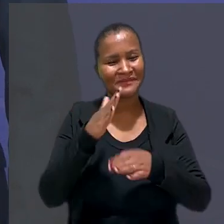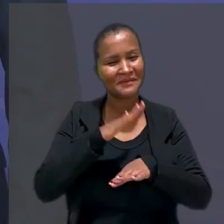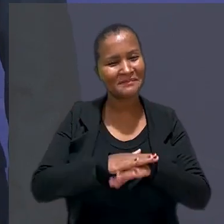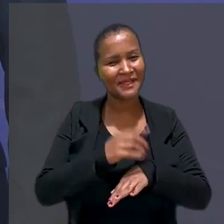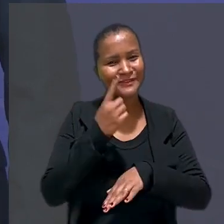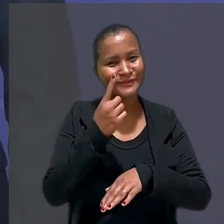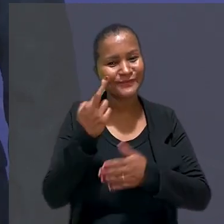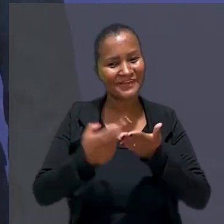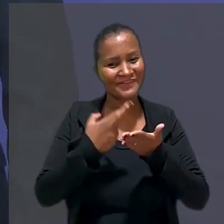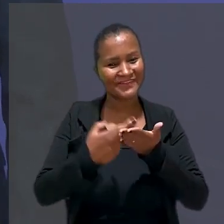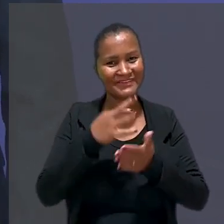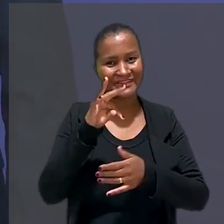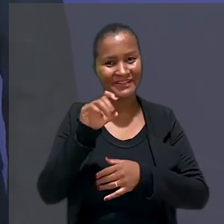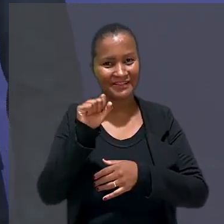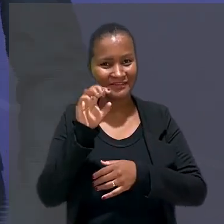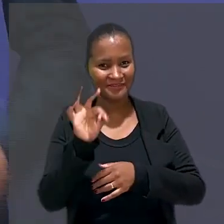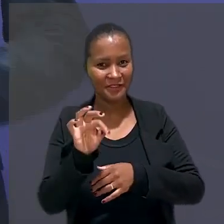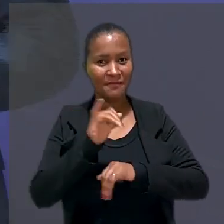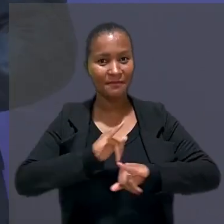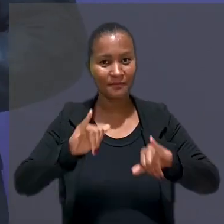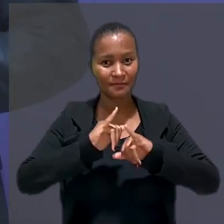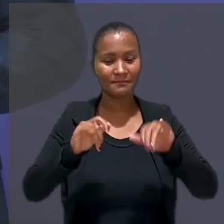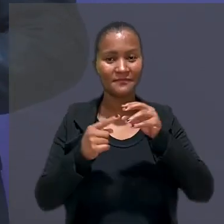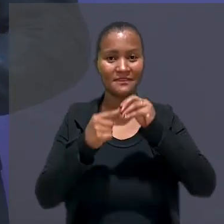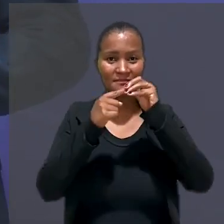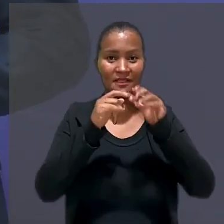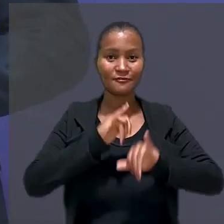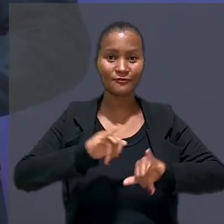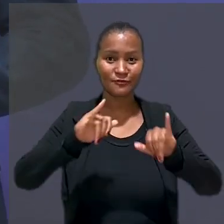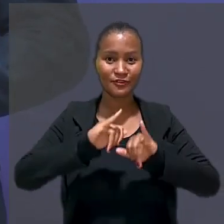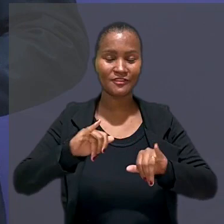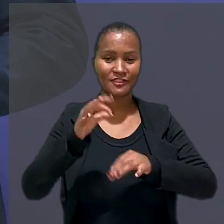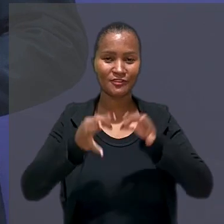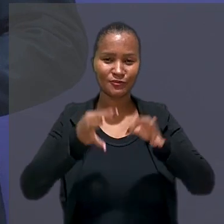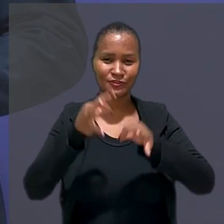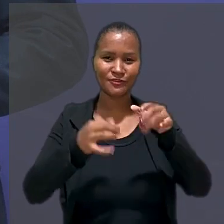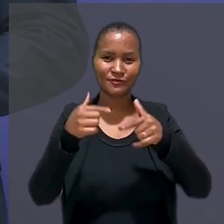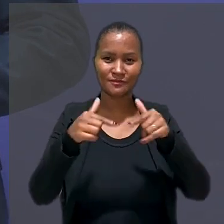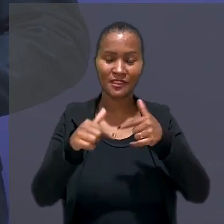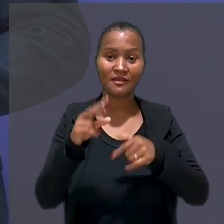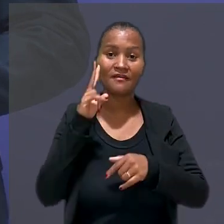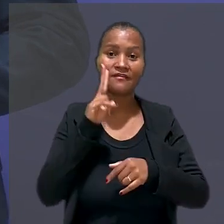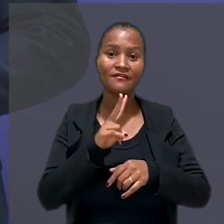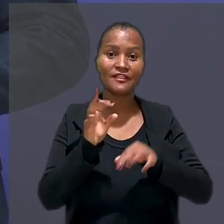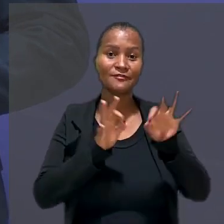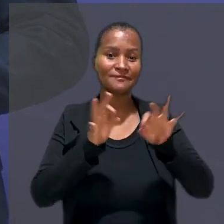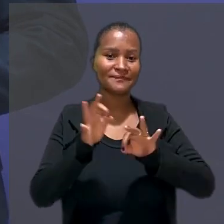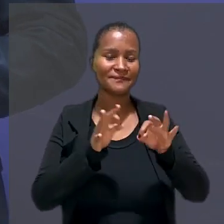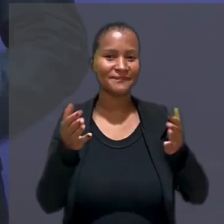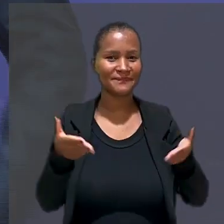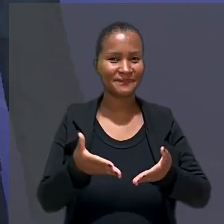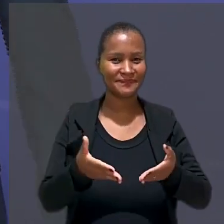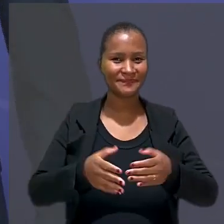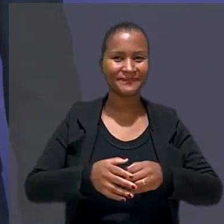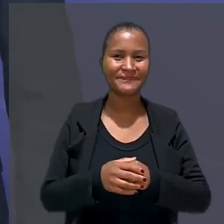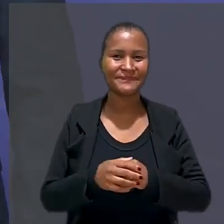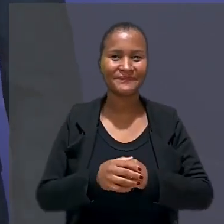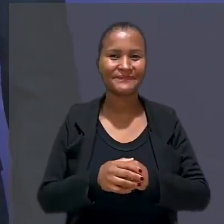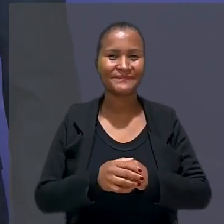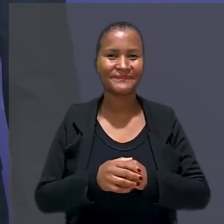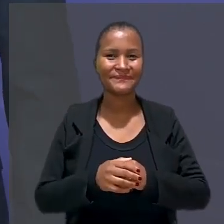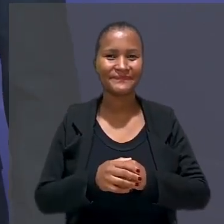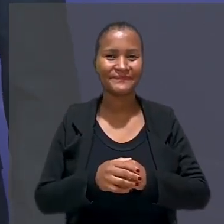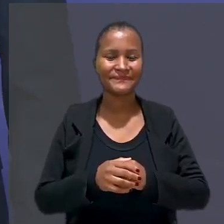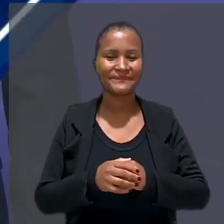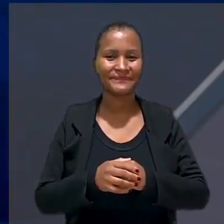Olá, está começando mais um Revista TST, o programa que traz as principais notícias da Justiça do Trabalho. Veja o que preparamos para esta